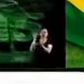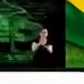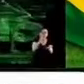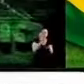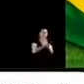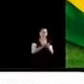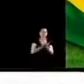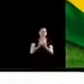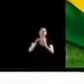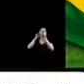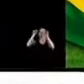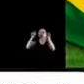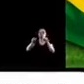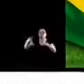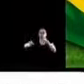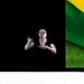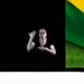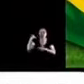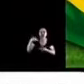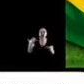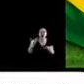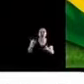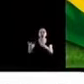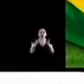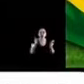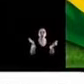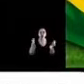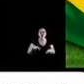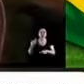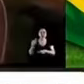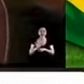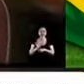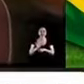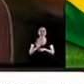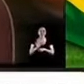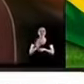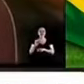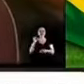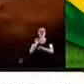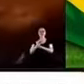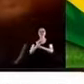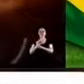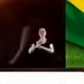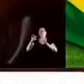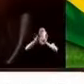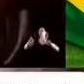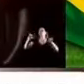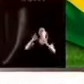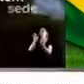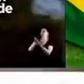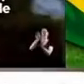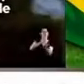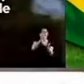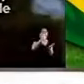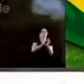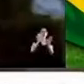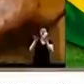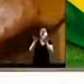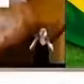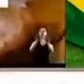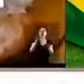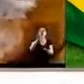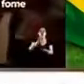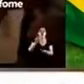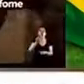lucrativas. Somos a nação que parou de jogar o seu dinheiro em propaganda e que passou a usá-lo para levar água para quem tem